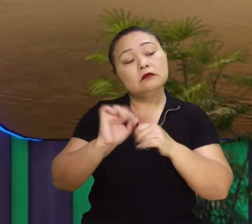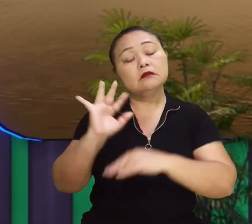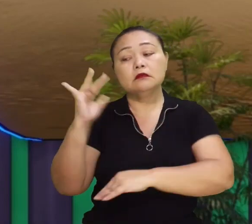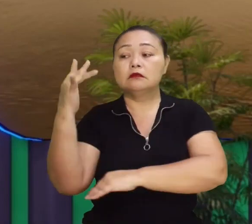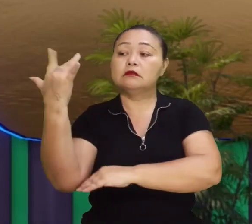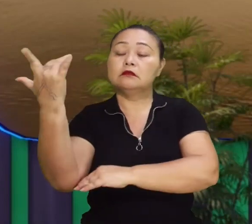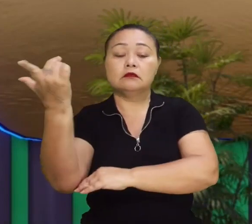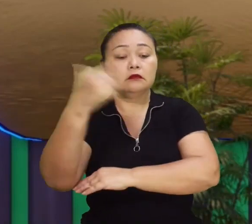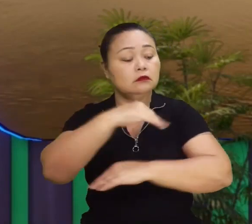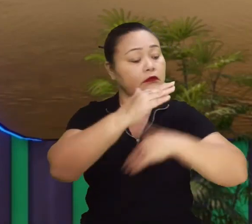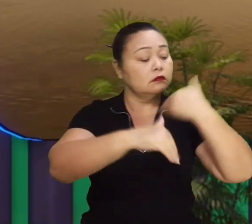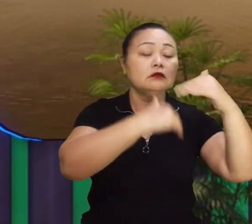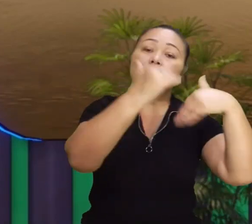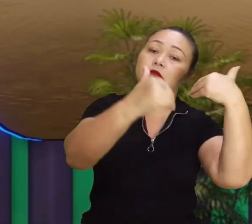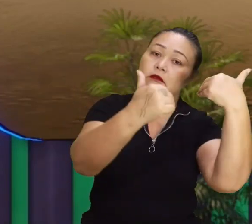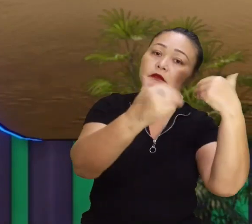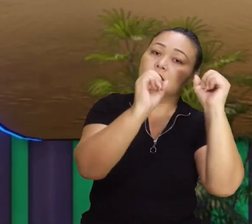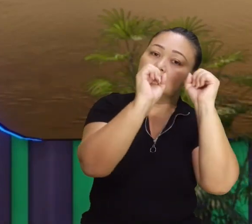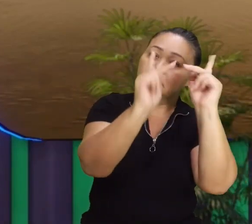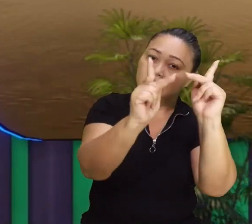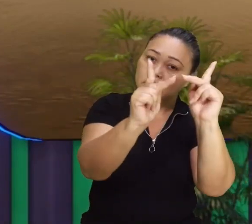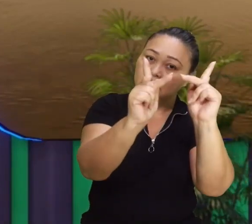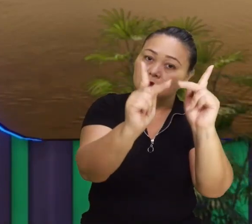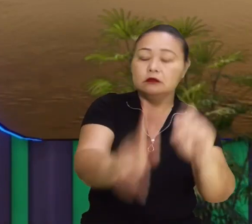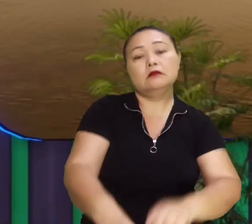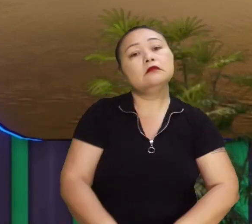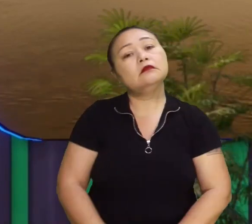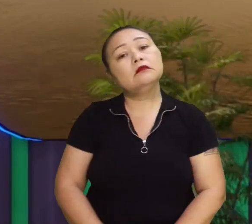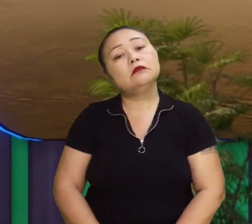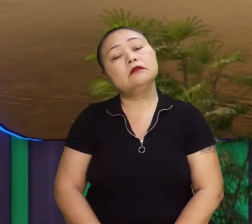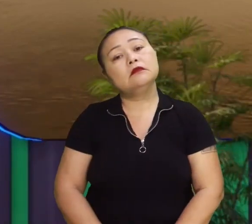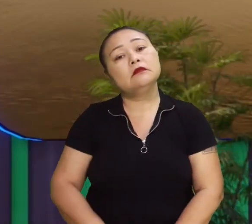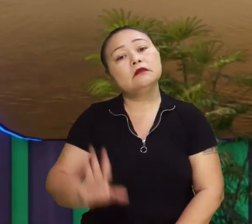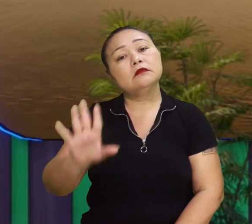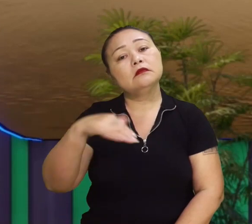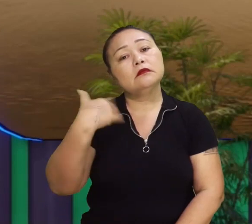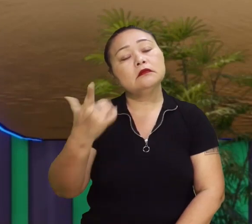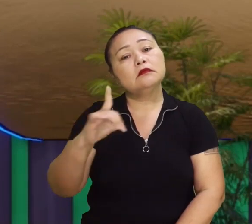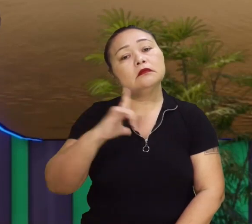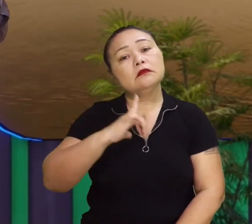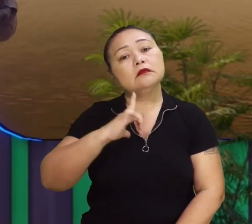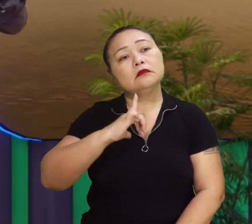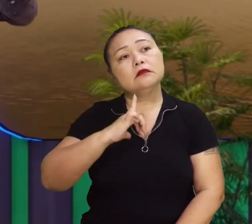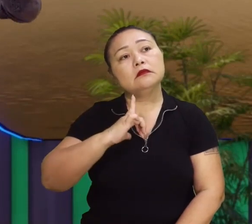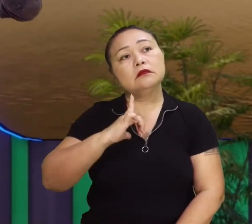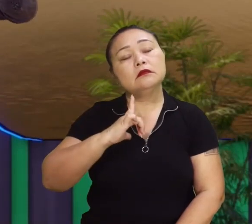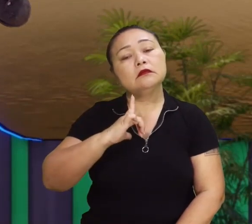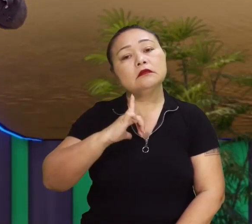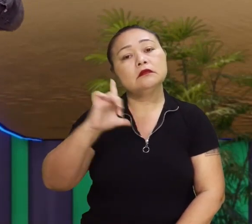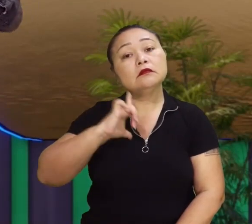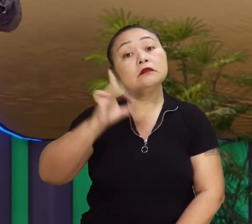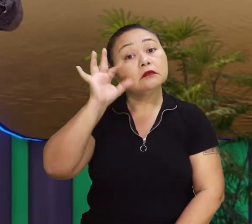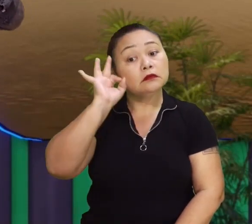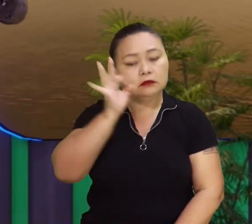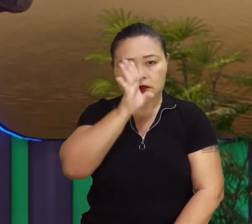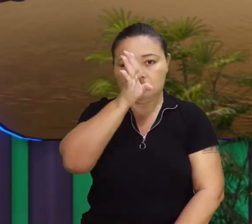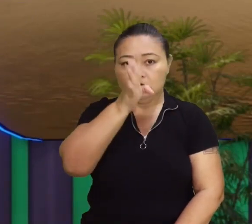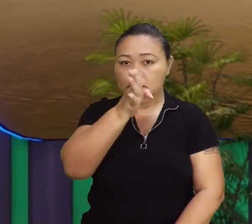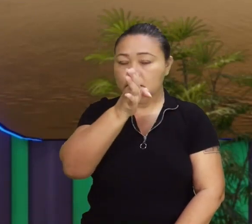ambiente e desenvolvimento, ok? Para que nós tenhamos isso de uma forma